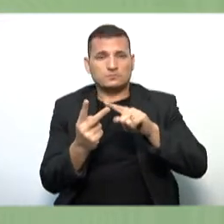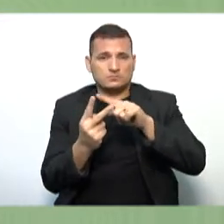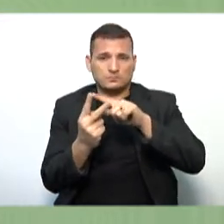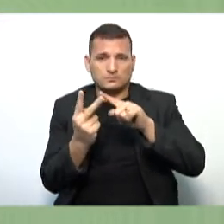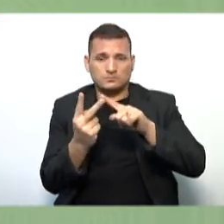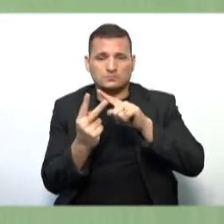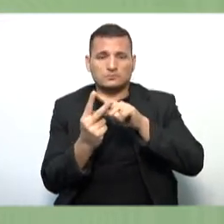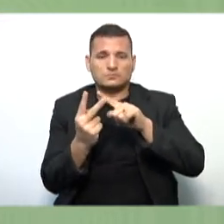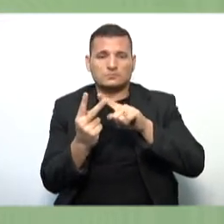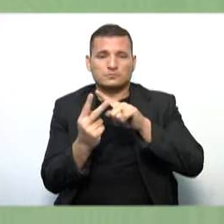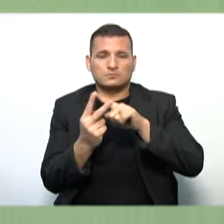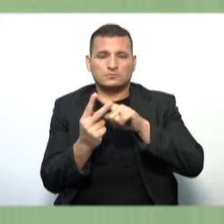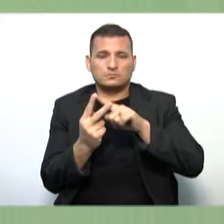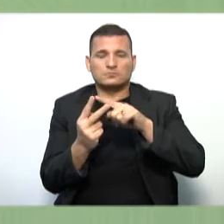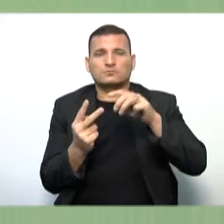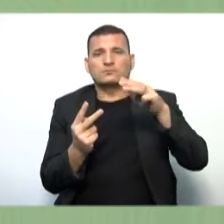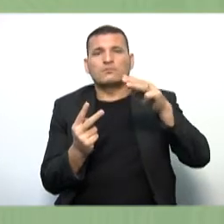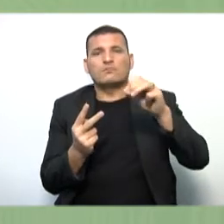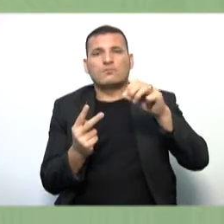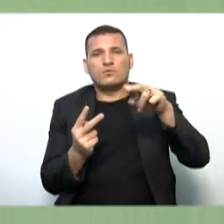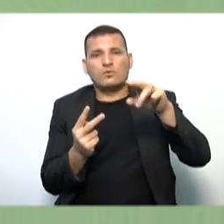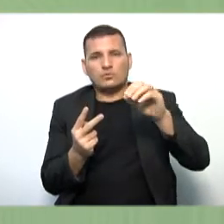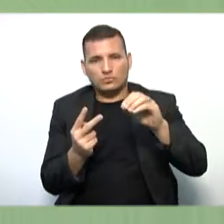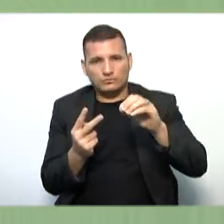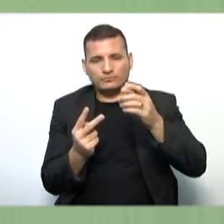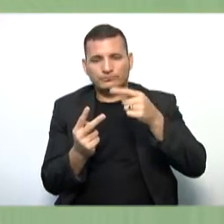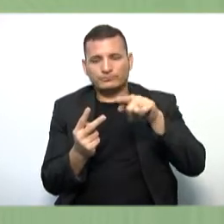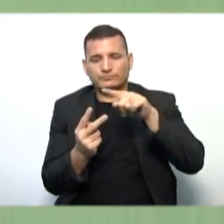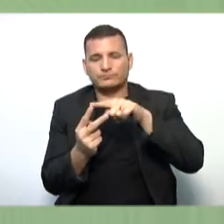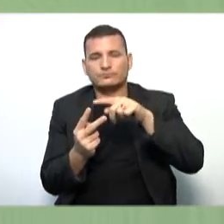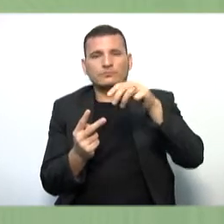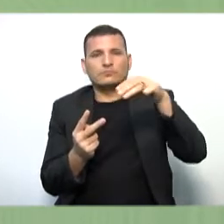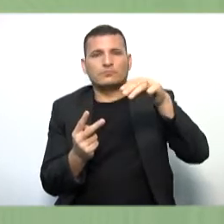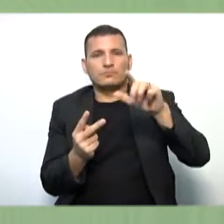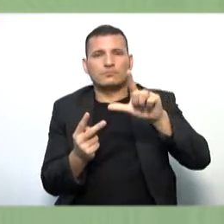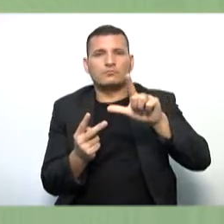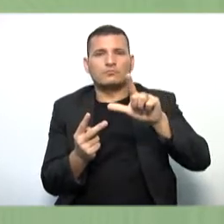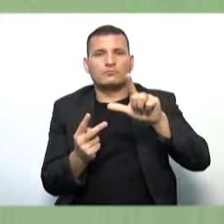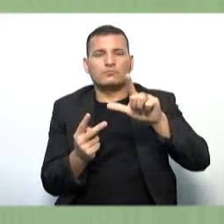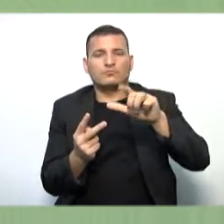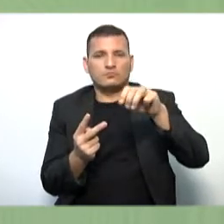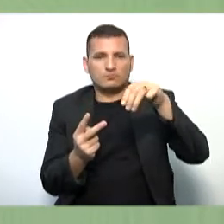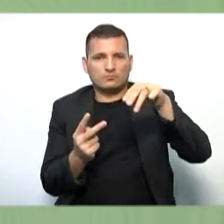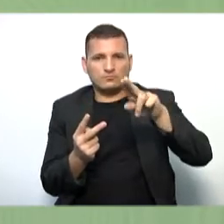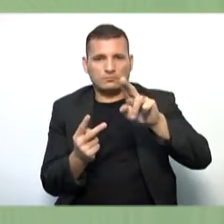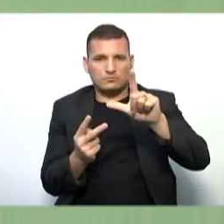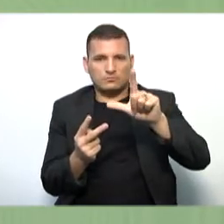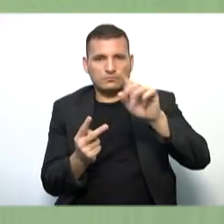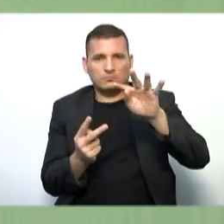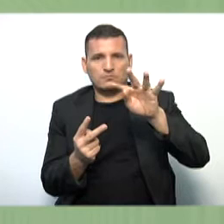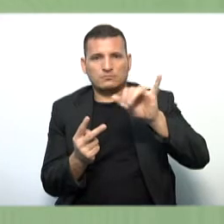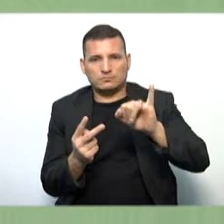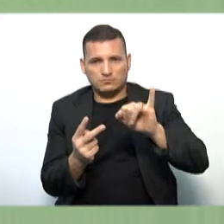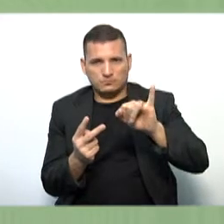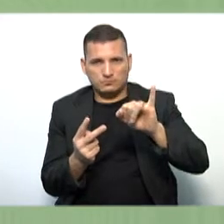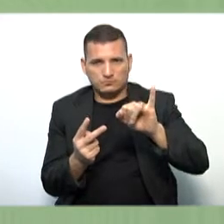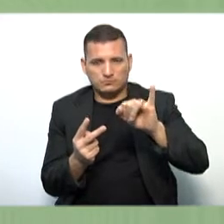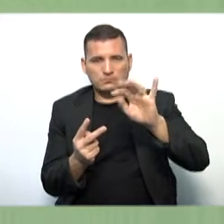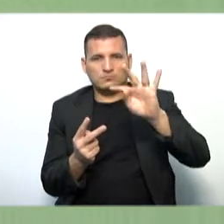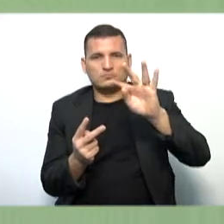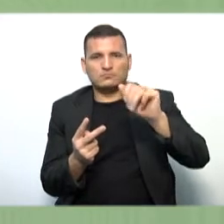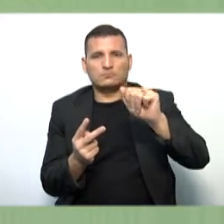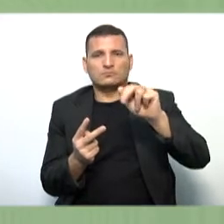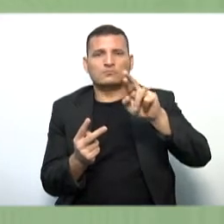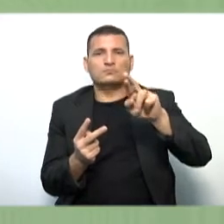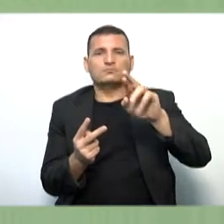forma mais ampla. Monotarefa e multitarefa. Nós já vamos descrever a diferença entre eles, né?